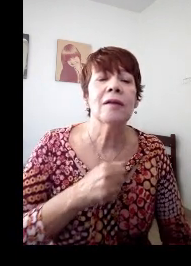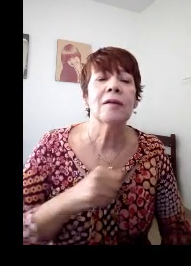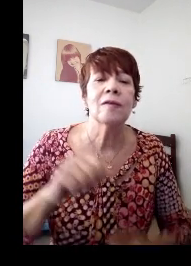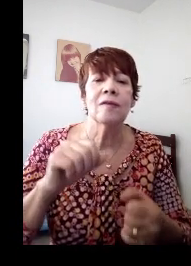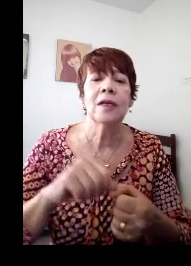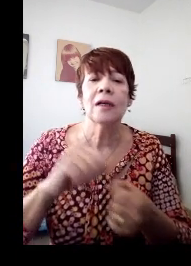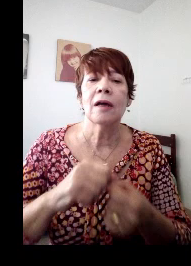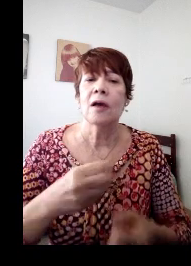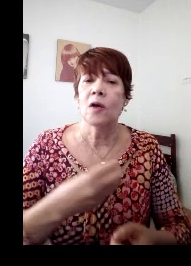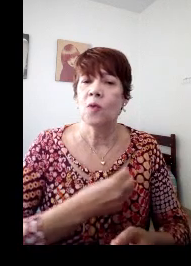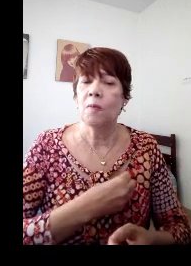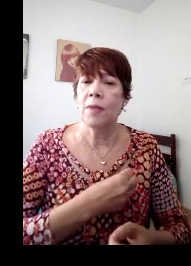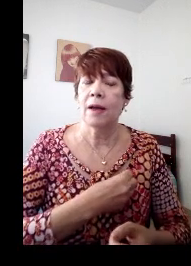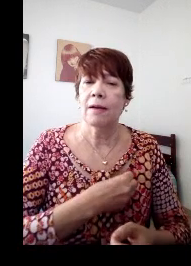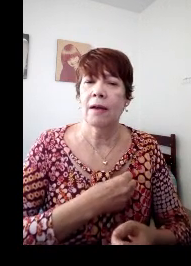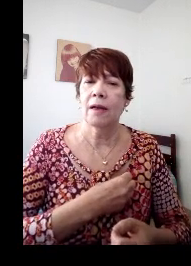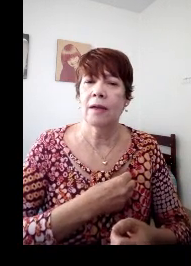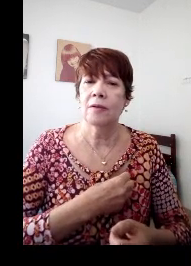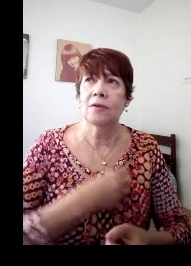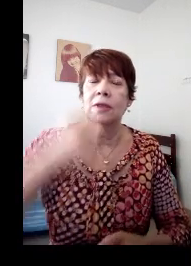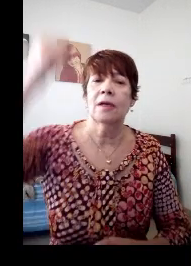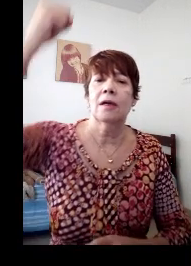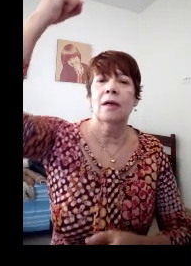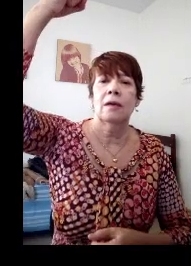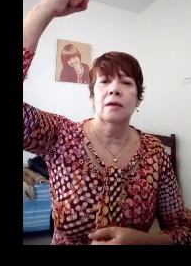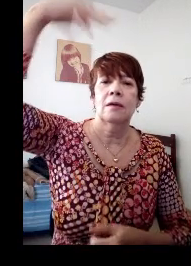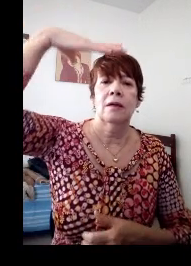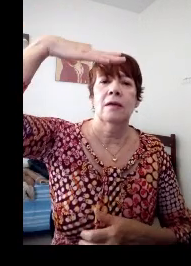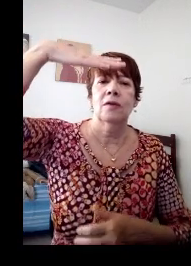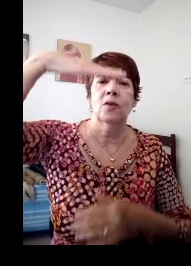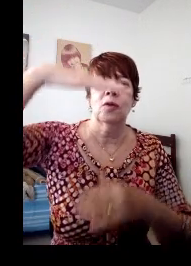pecado que a graça de Deus aumenta?